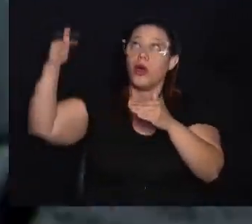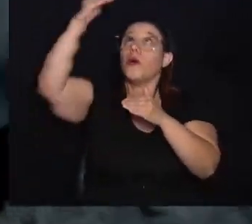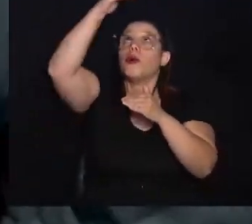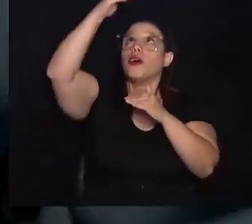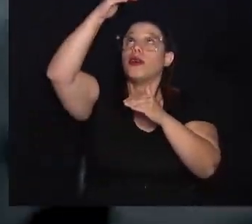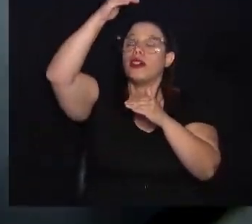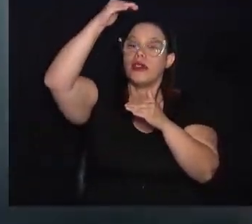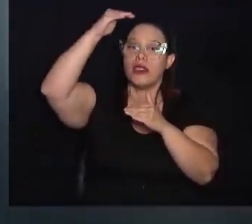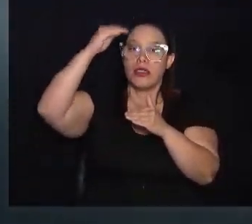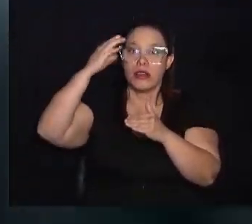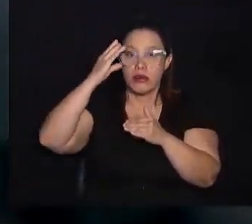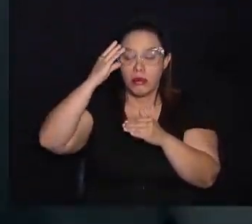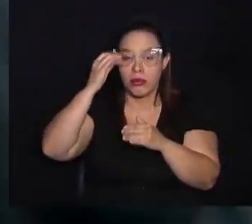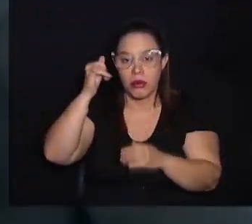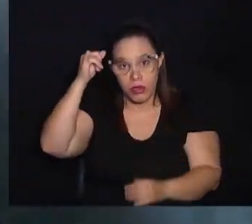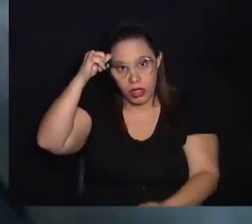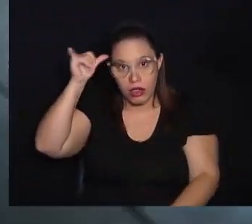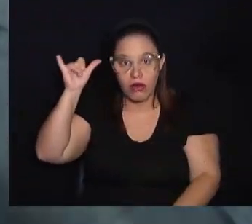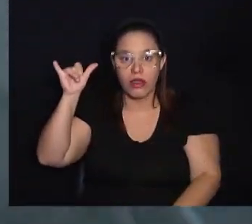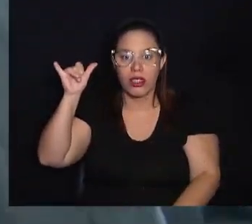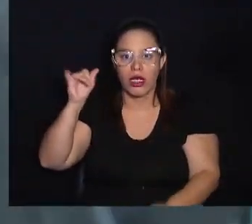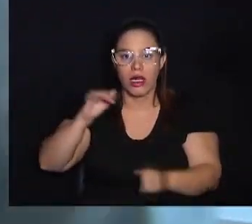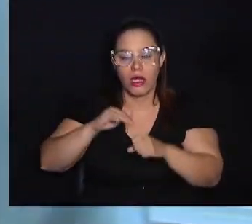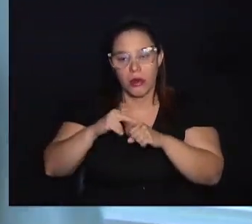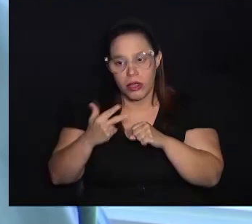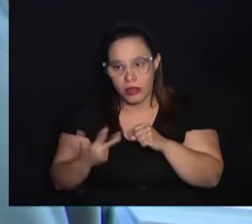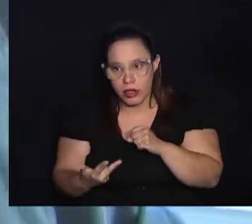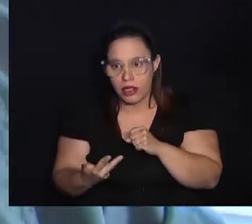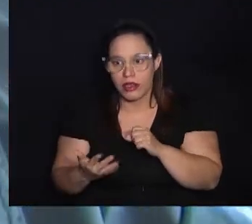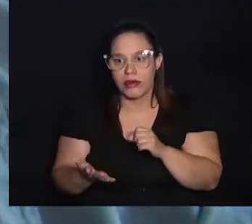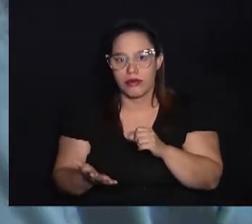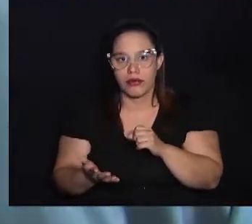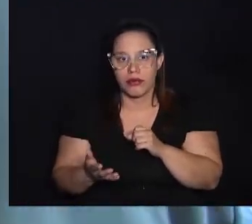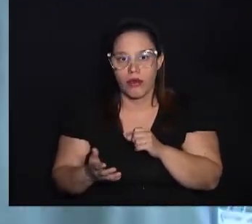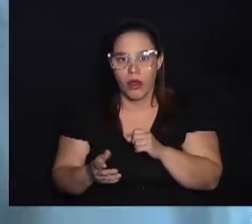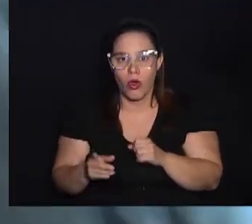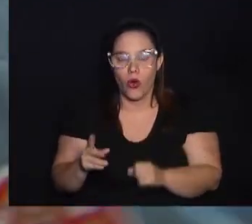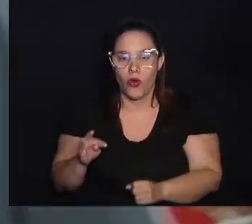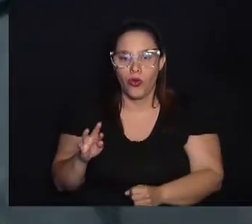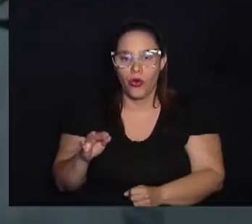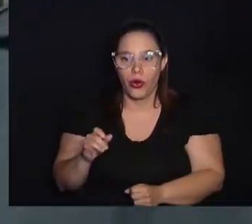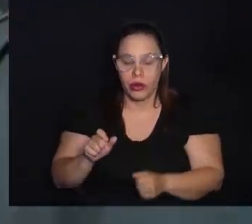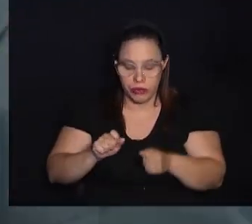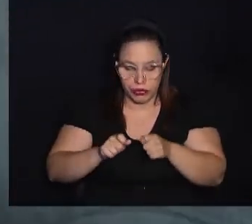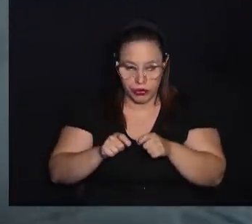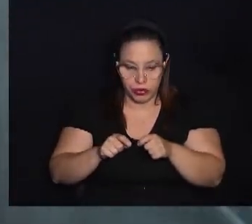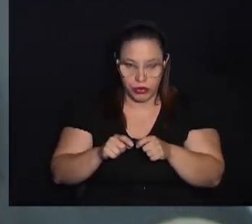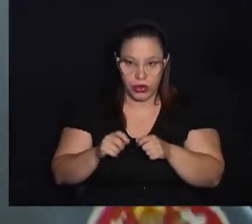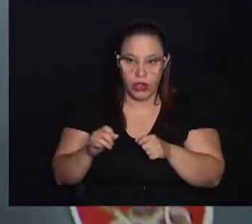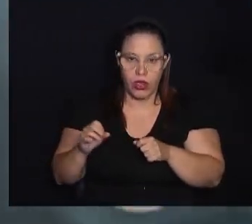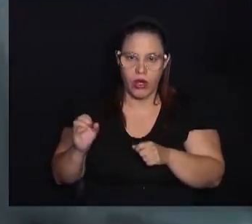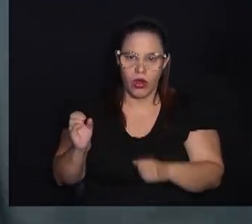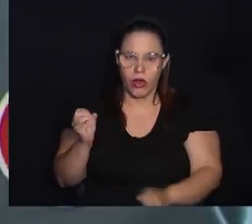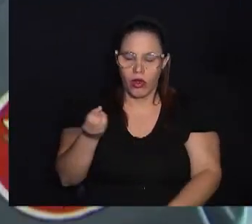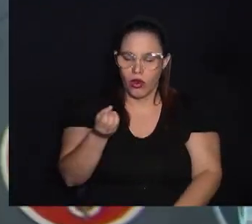vamos dizer, qualquer vacilo ele pode cair. O fogão, né? Vou viajar, sempre tem em mente, vou